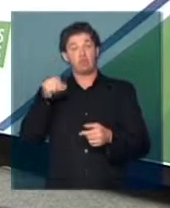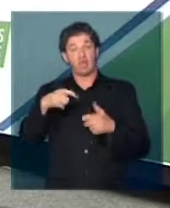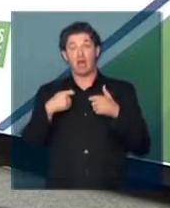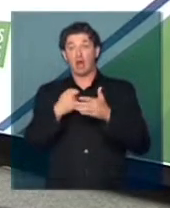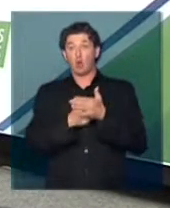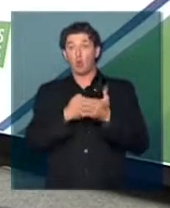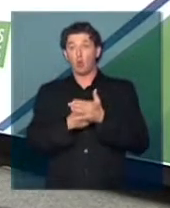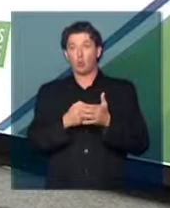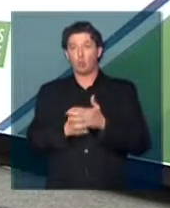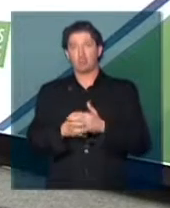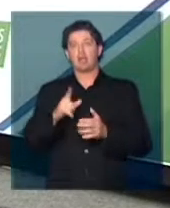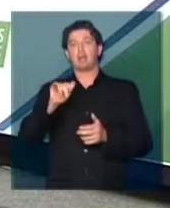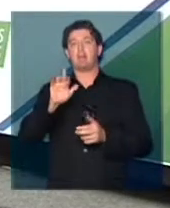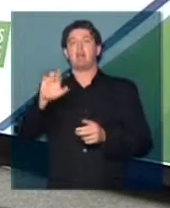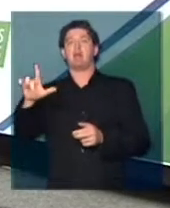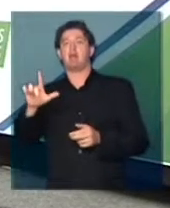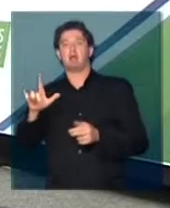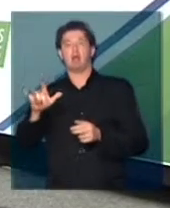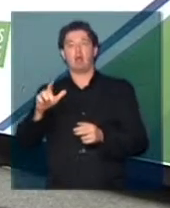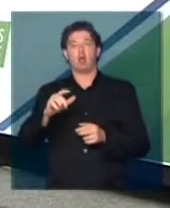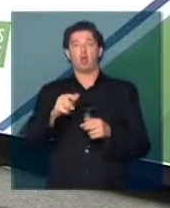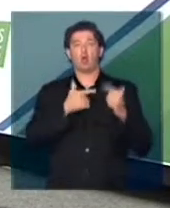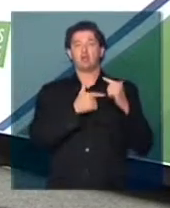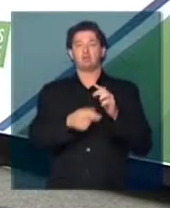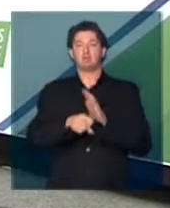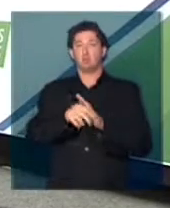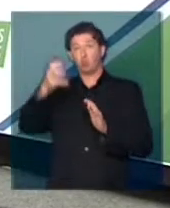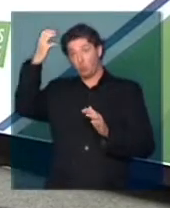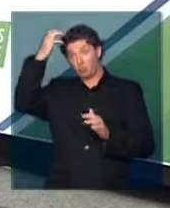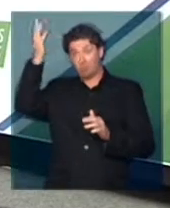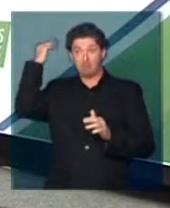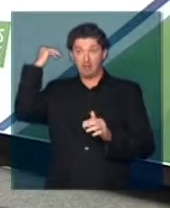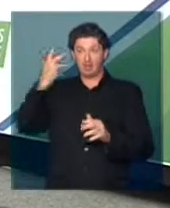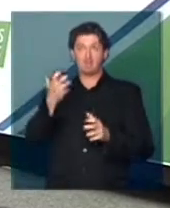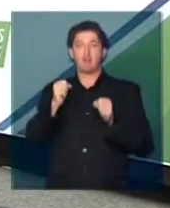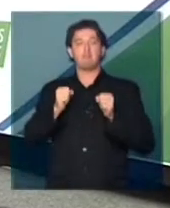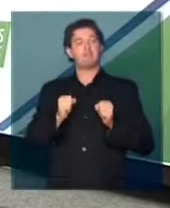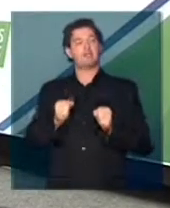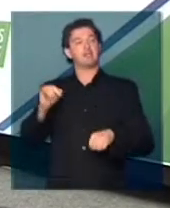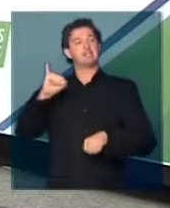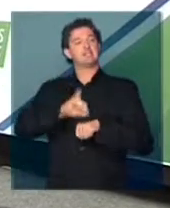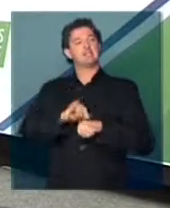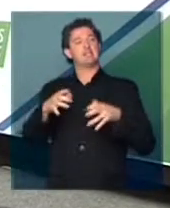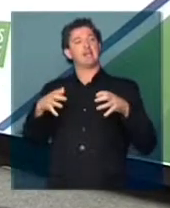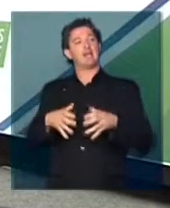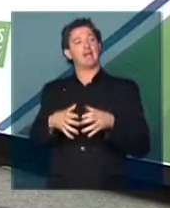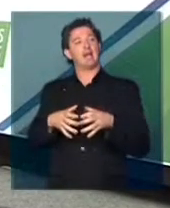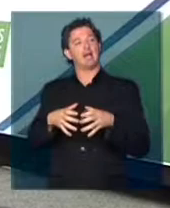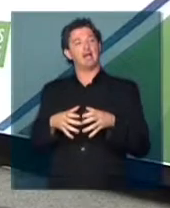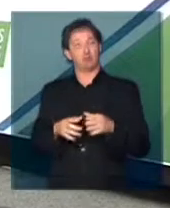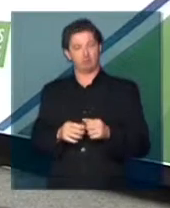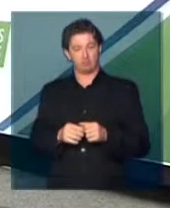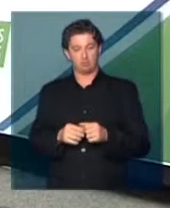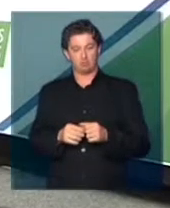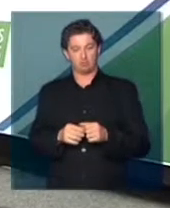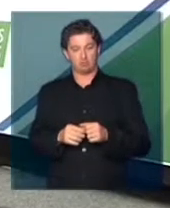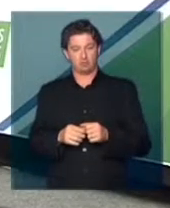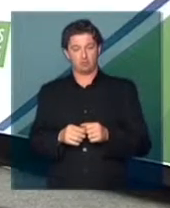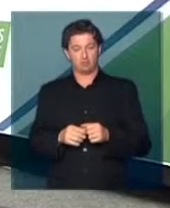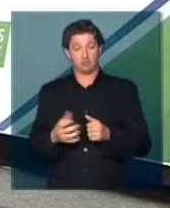de liberais e conservadores no Império. Os conservadores queriam o poder centrado na União. Os liberais